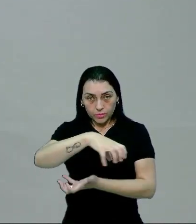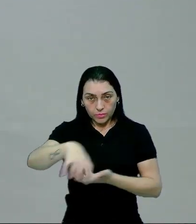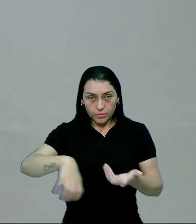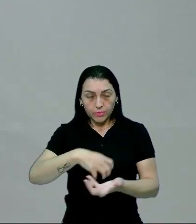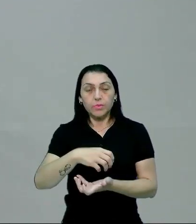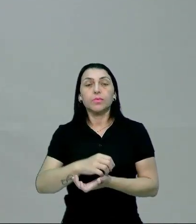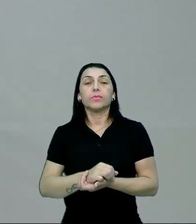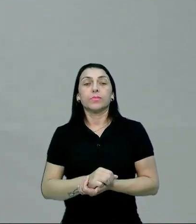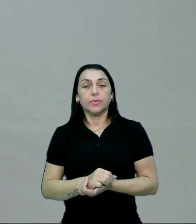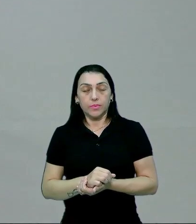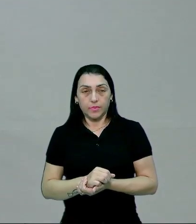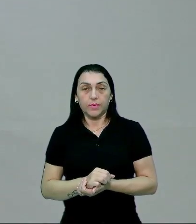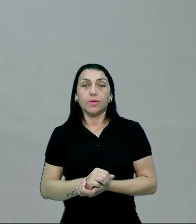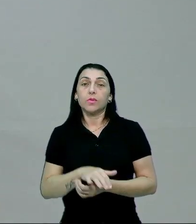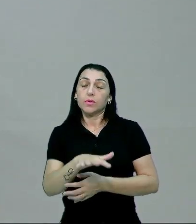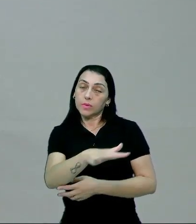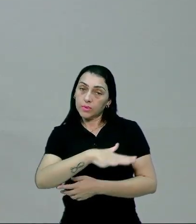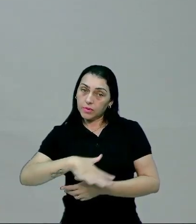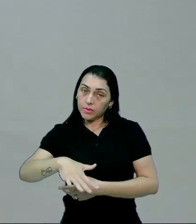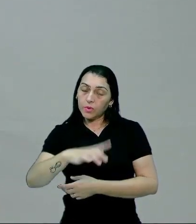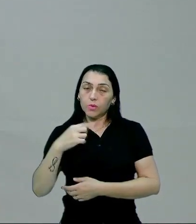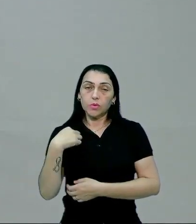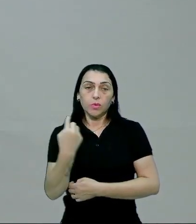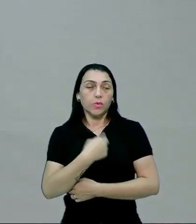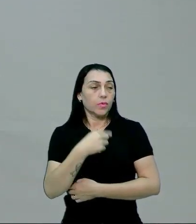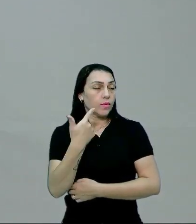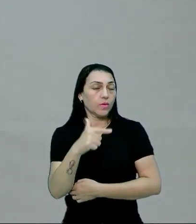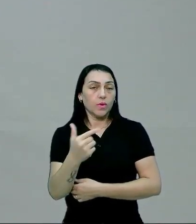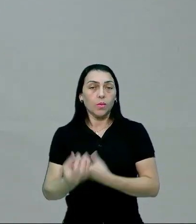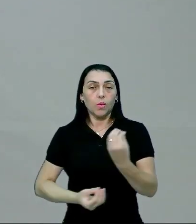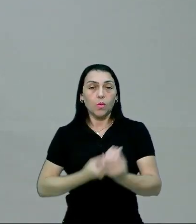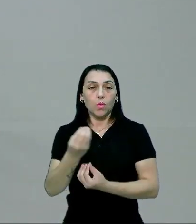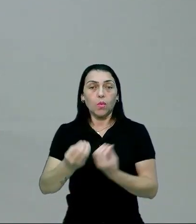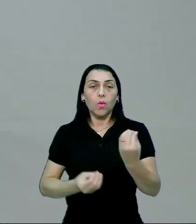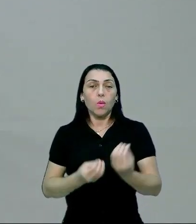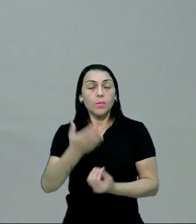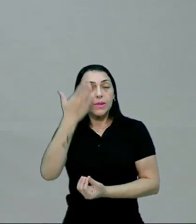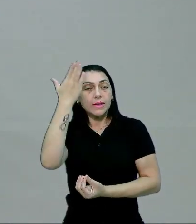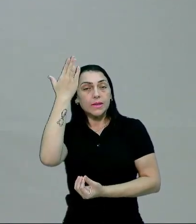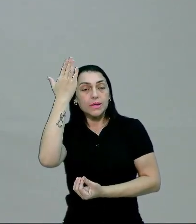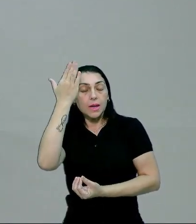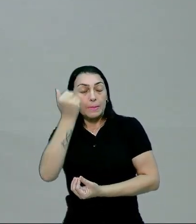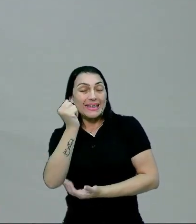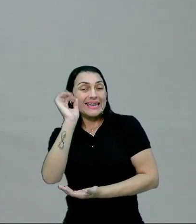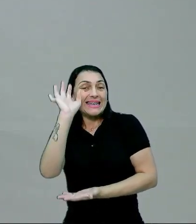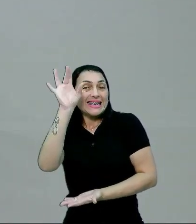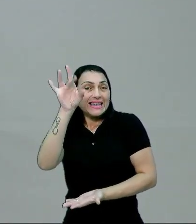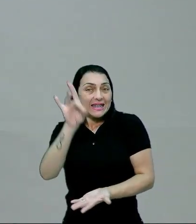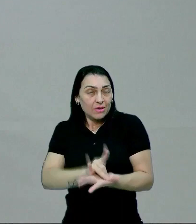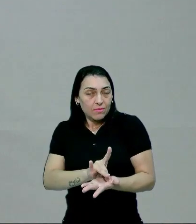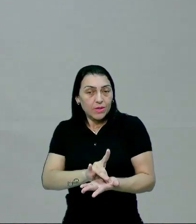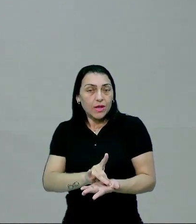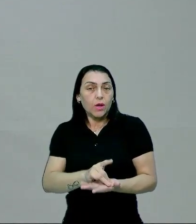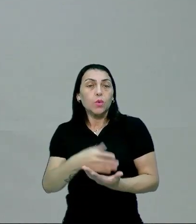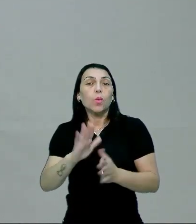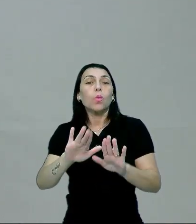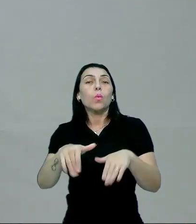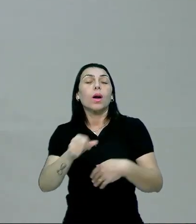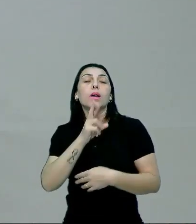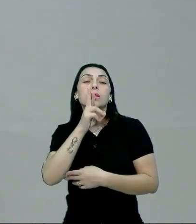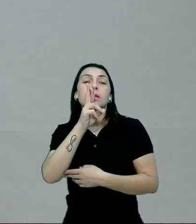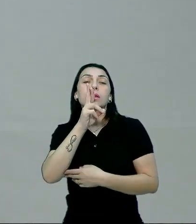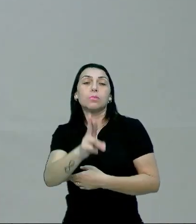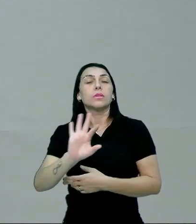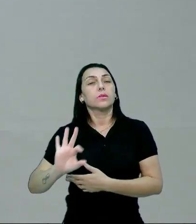de mudança da sociedade, nós não temos como prever com exatidão qual será o resultado